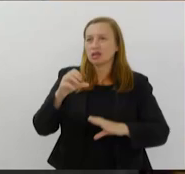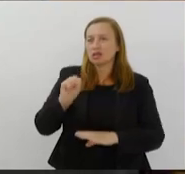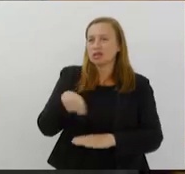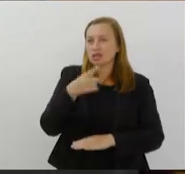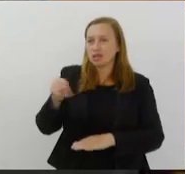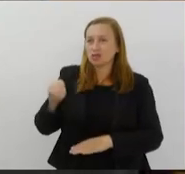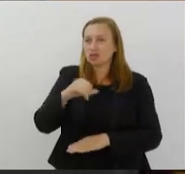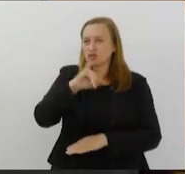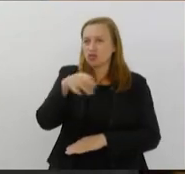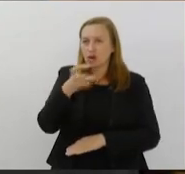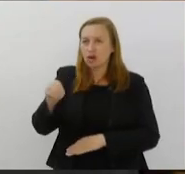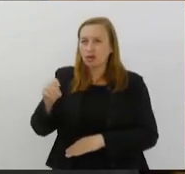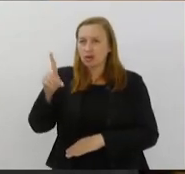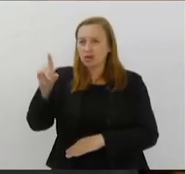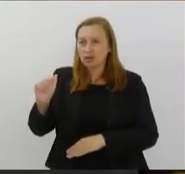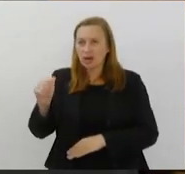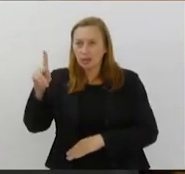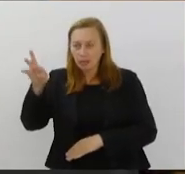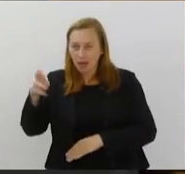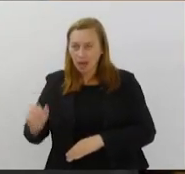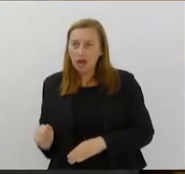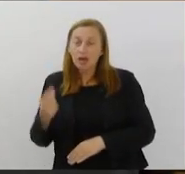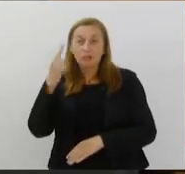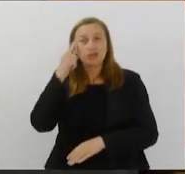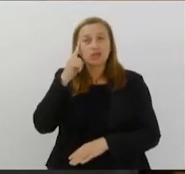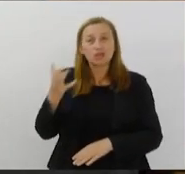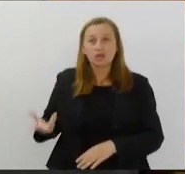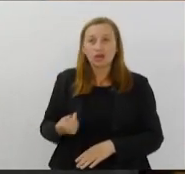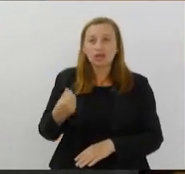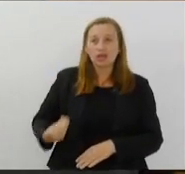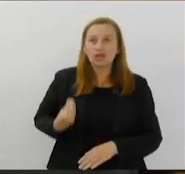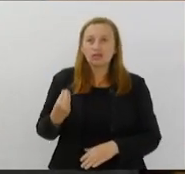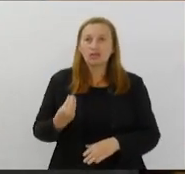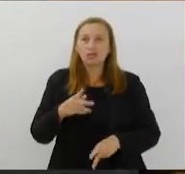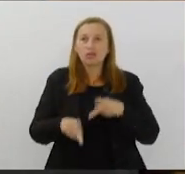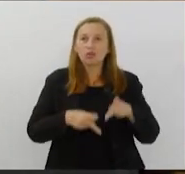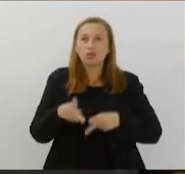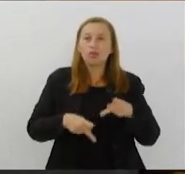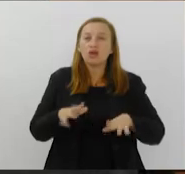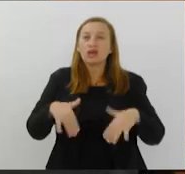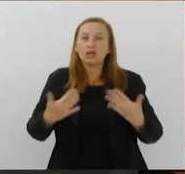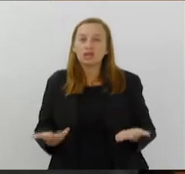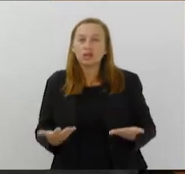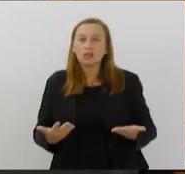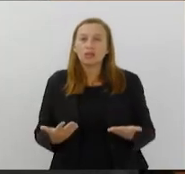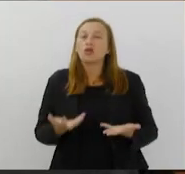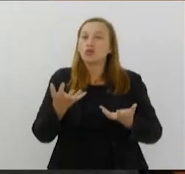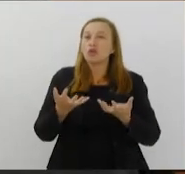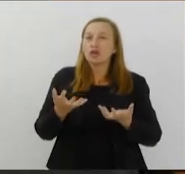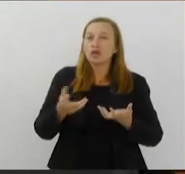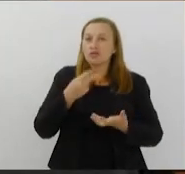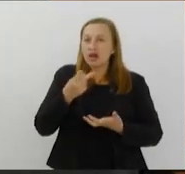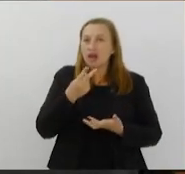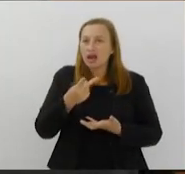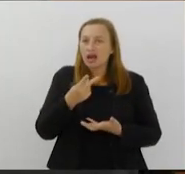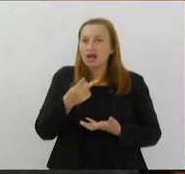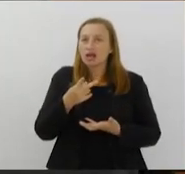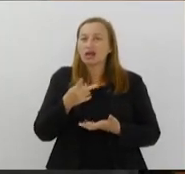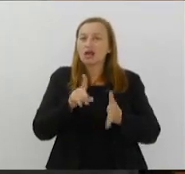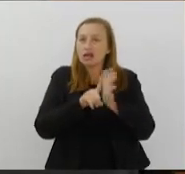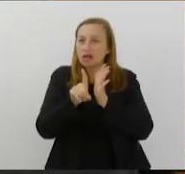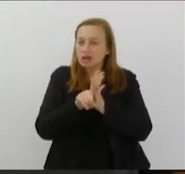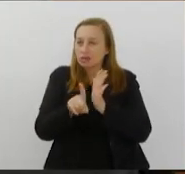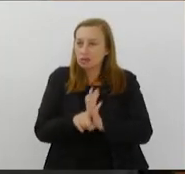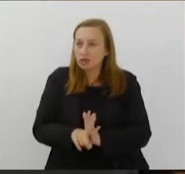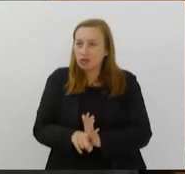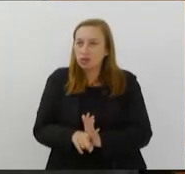40 emendas, pensando numa qualidade de vida para a população. Então, assim, o que eu quero trazer é justamente essas perguntas. Como é